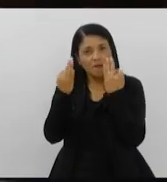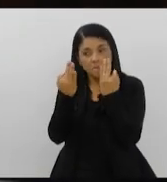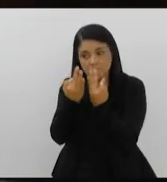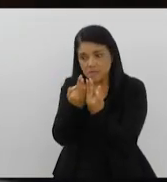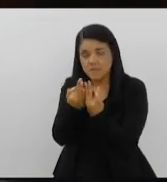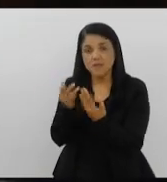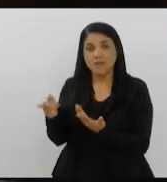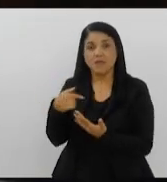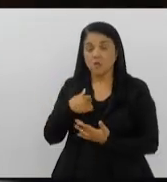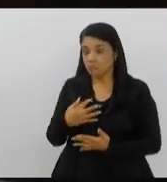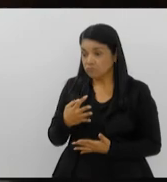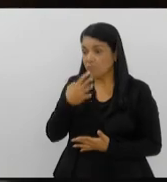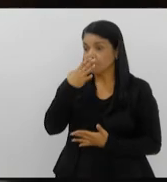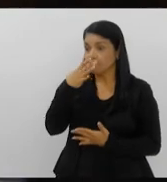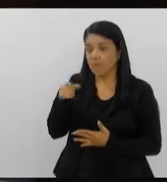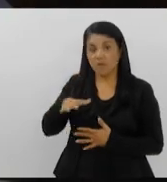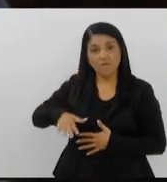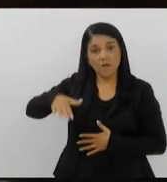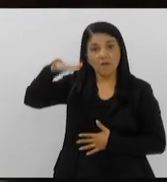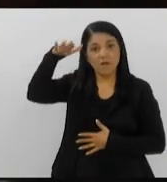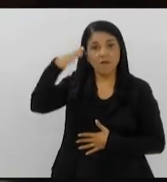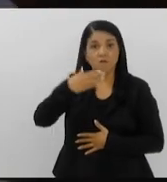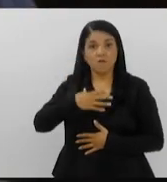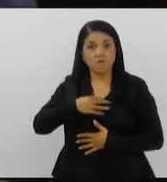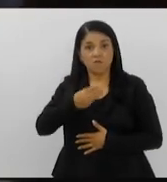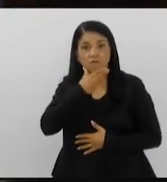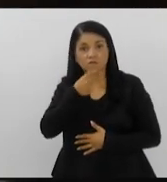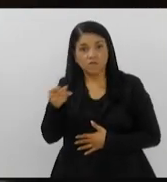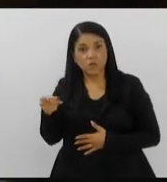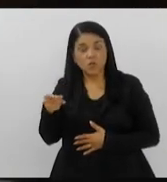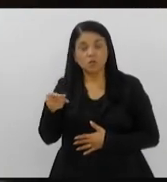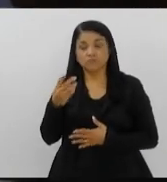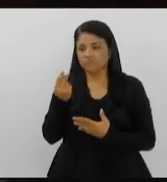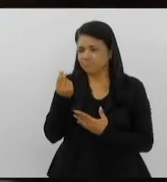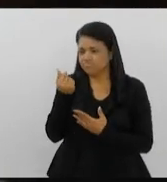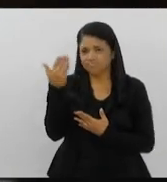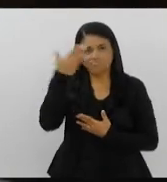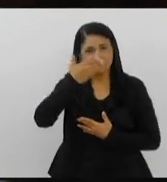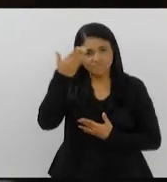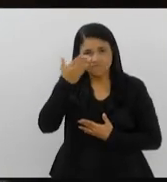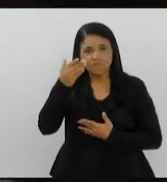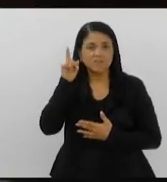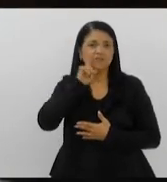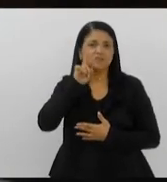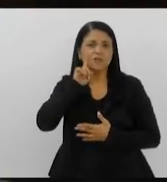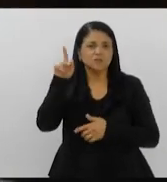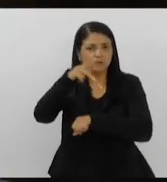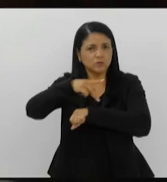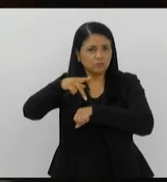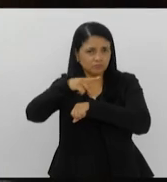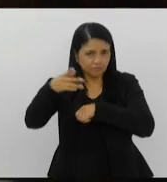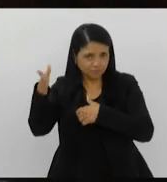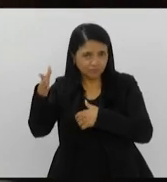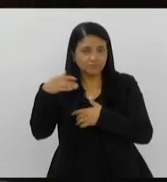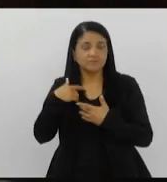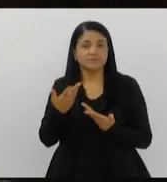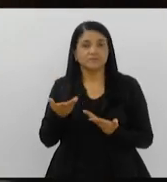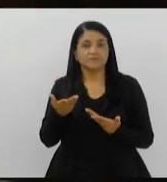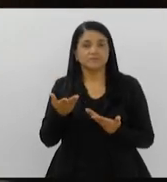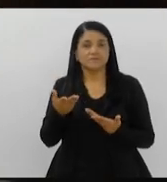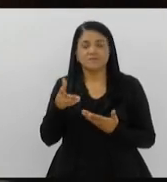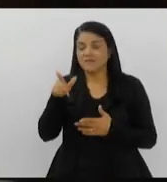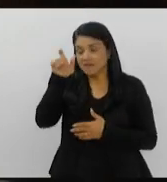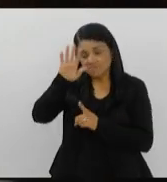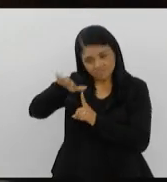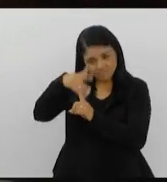tamanho do filho do Afonso há muito tempo que eu não vi ele foi estar nos Estados Unidos Ficamos afastados um tempo ele morava lá onde a gente mora então assim o Afonso